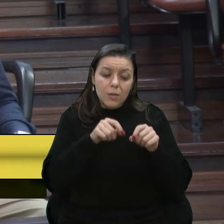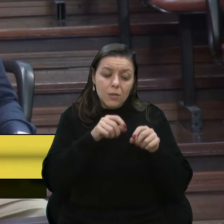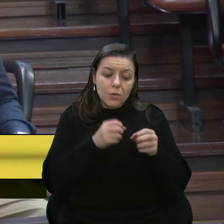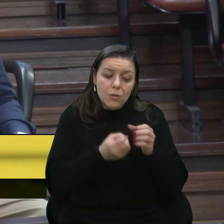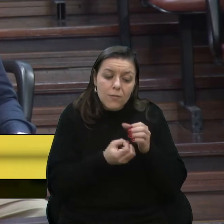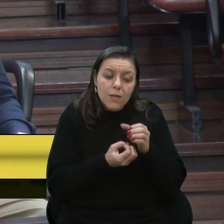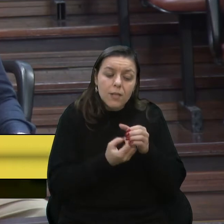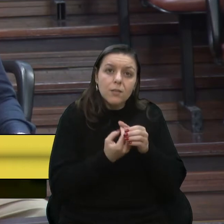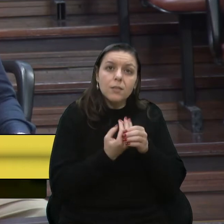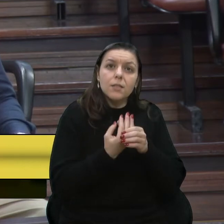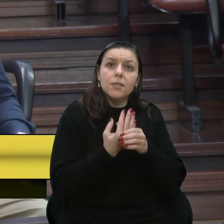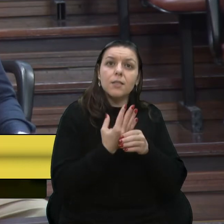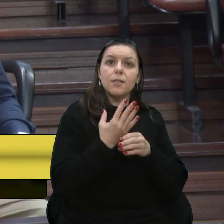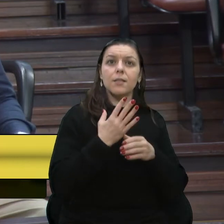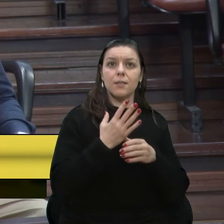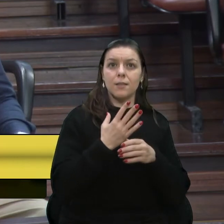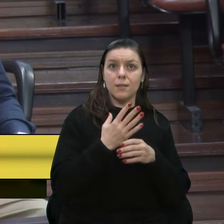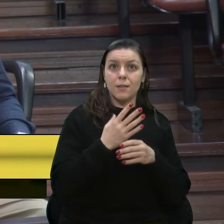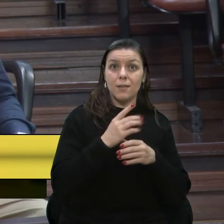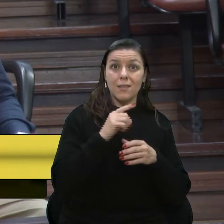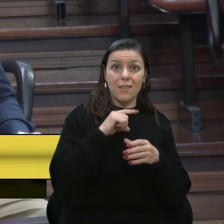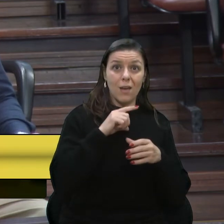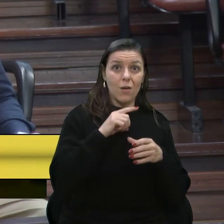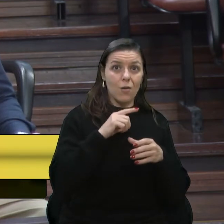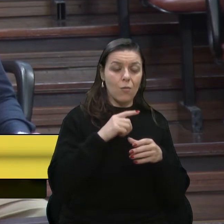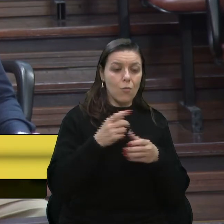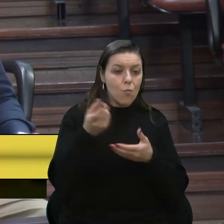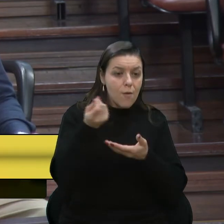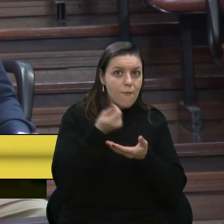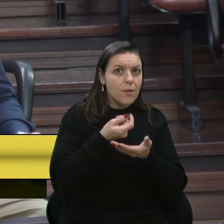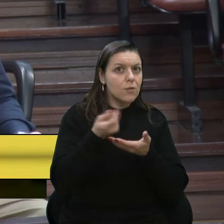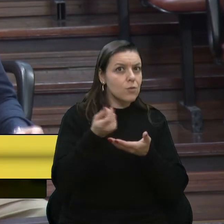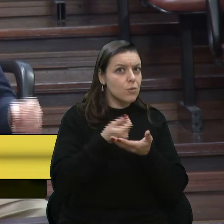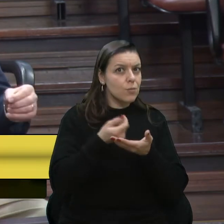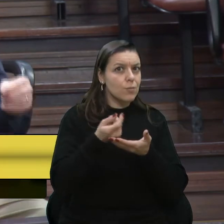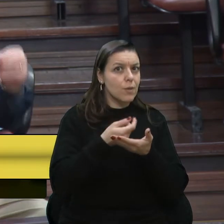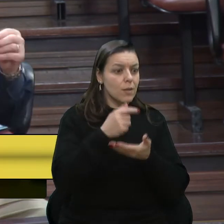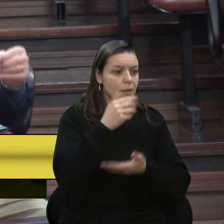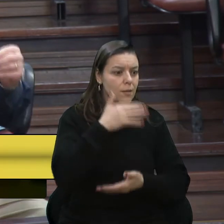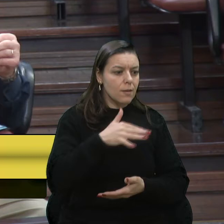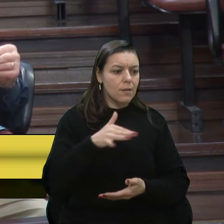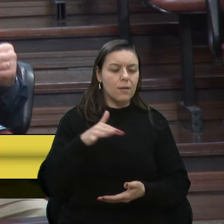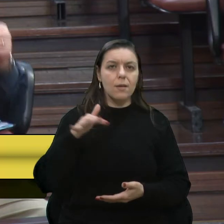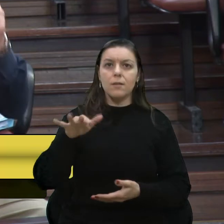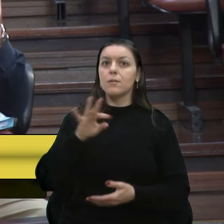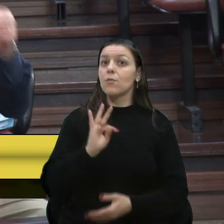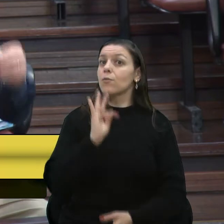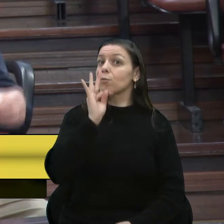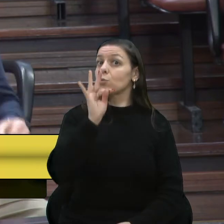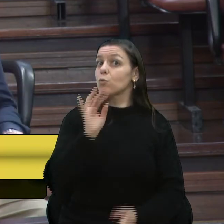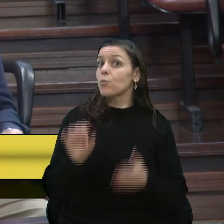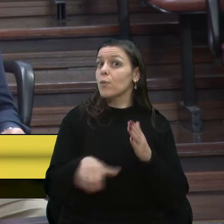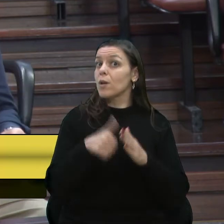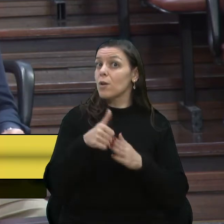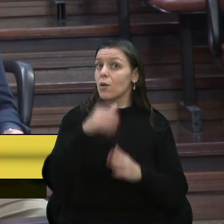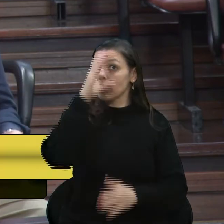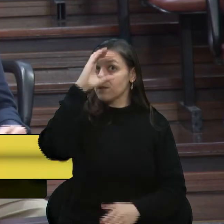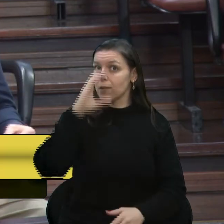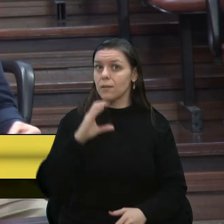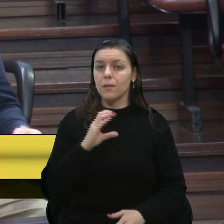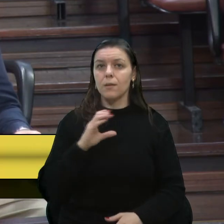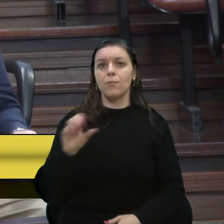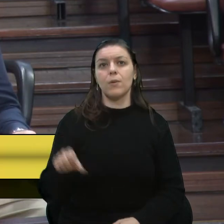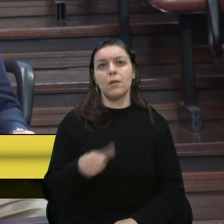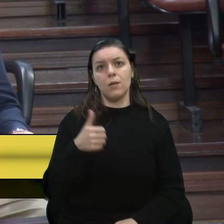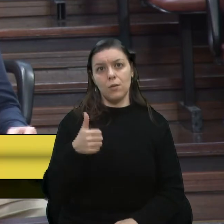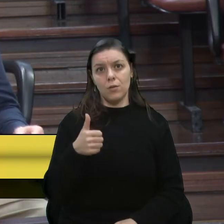plantada. Então, investir na criança é investir num futuro melhor, num cidadão melhor, e